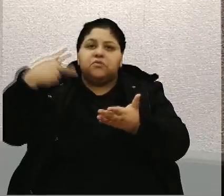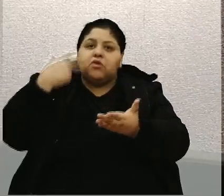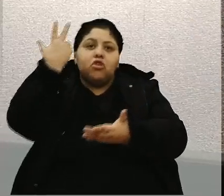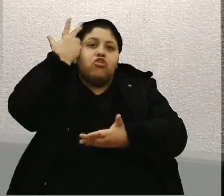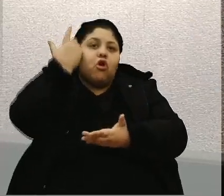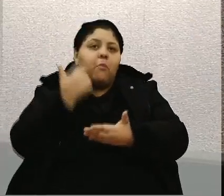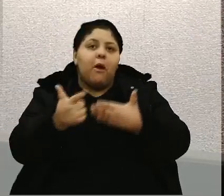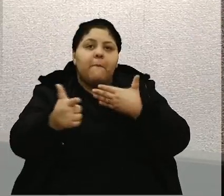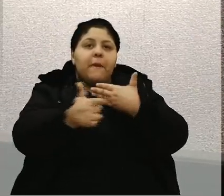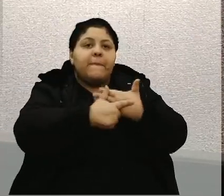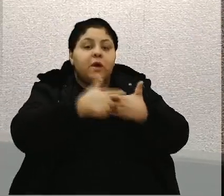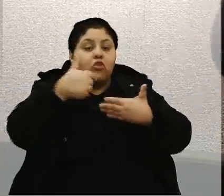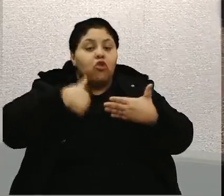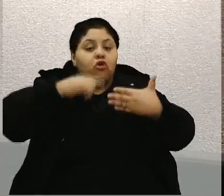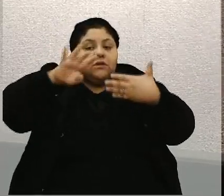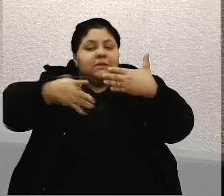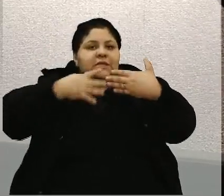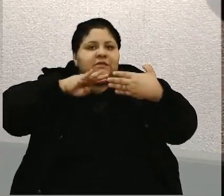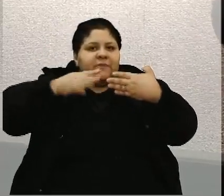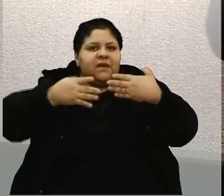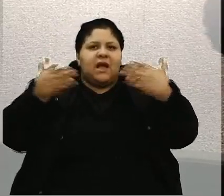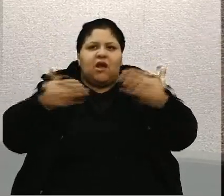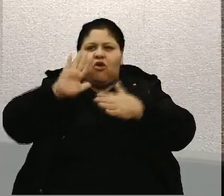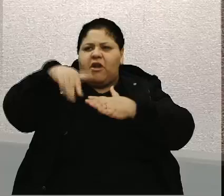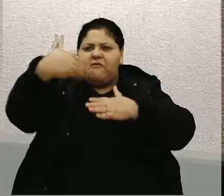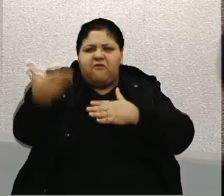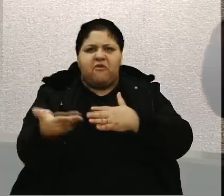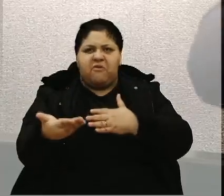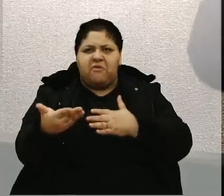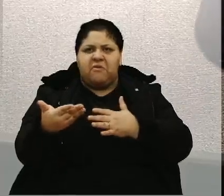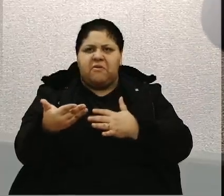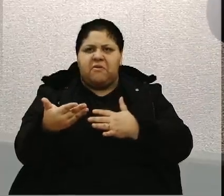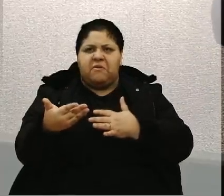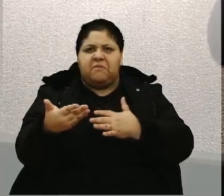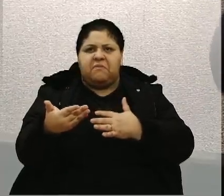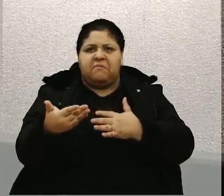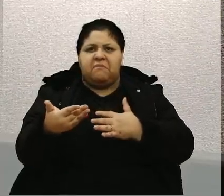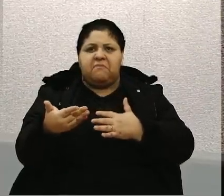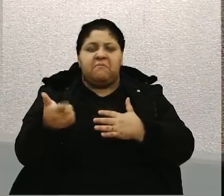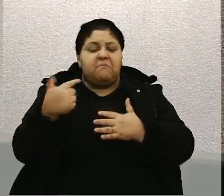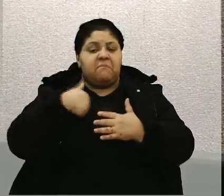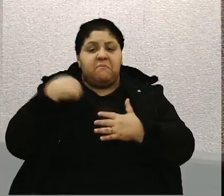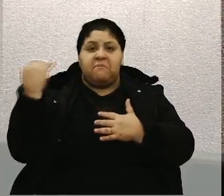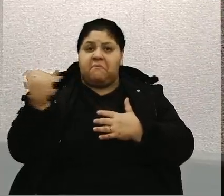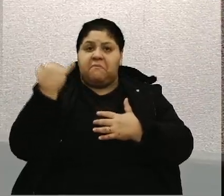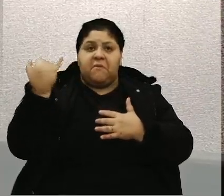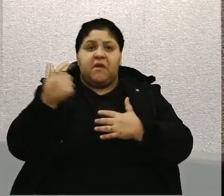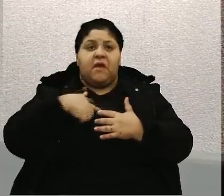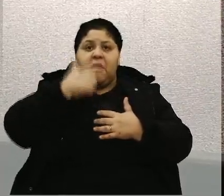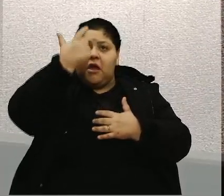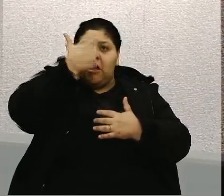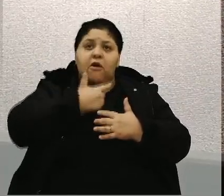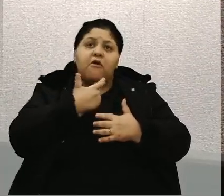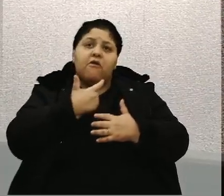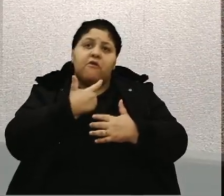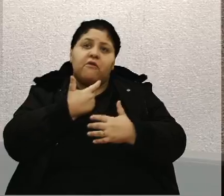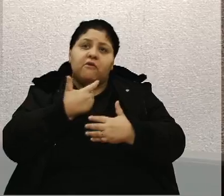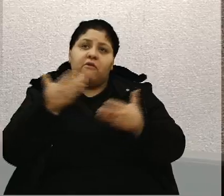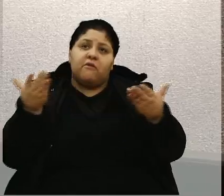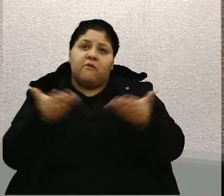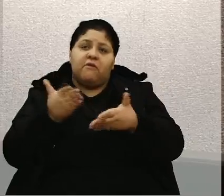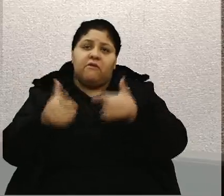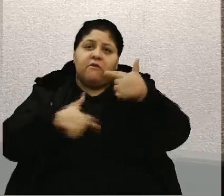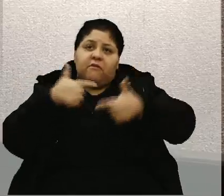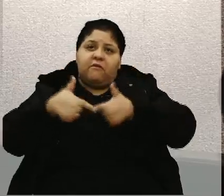papel nosso a transparência aqui dentro. Agora, fora daqui, o que fazem, deixam de fazer, não me importa, porque eu acho que nós estamos aqui para